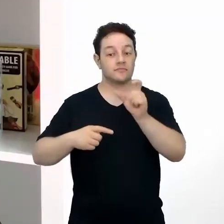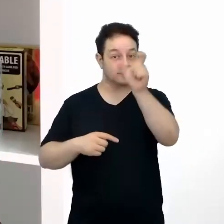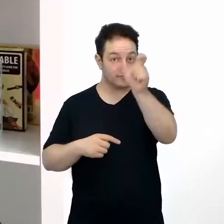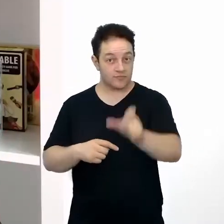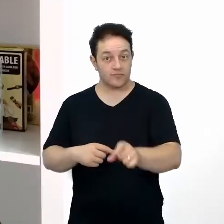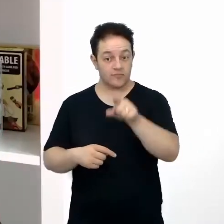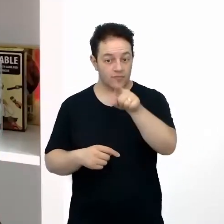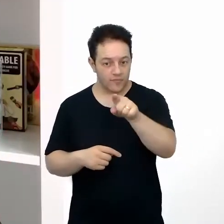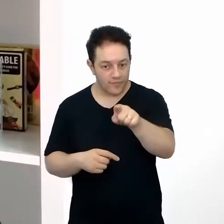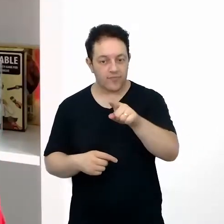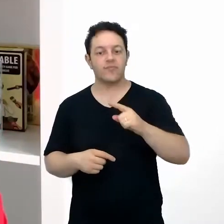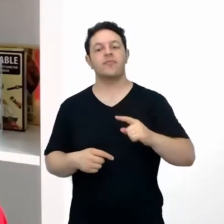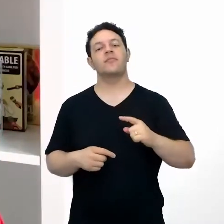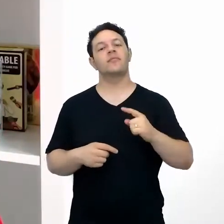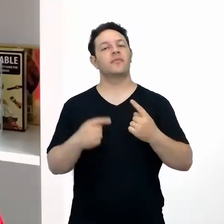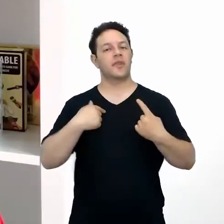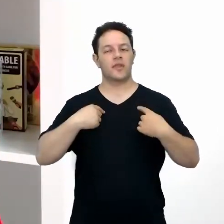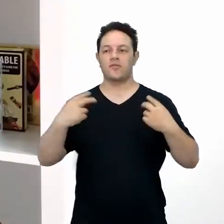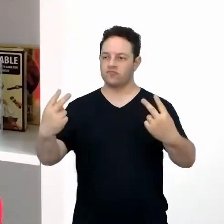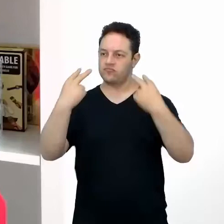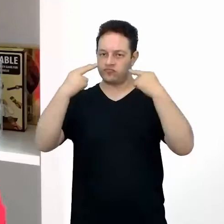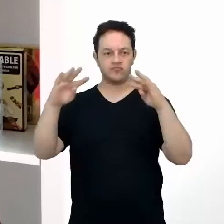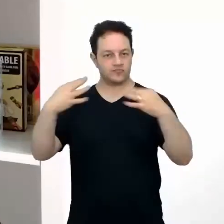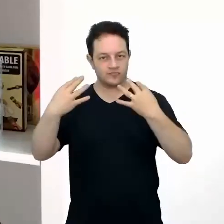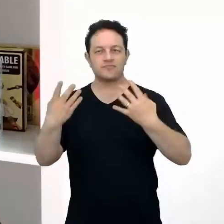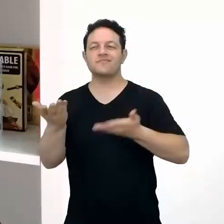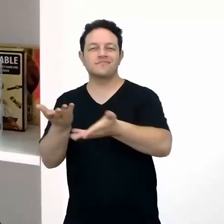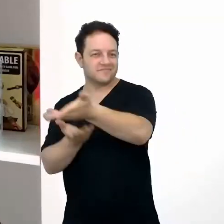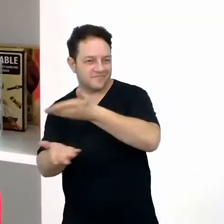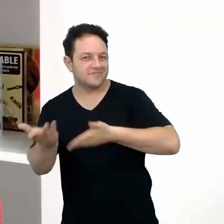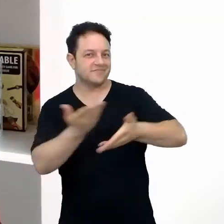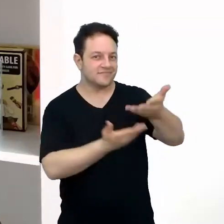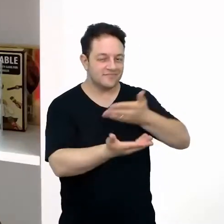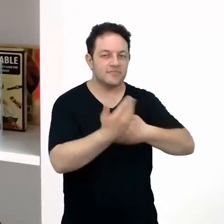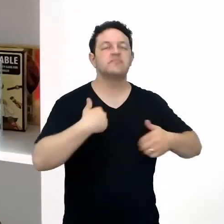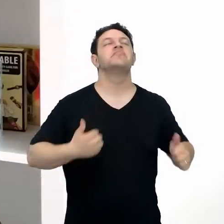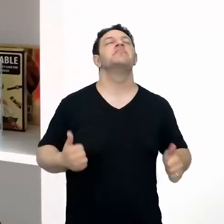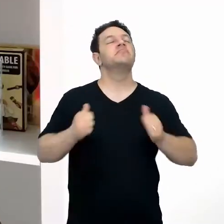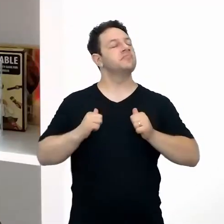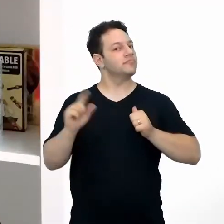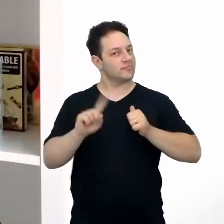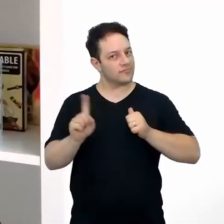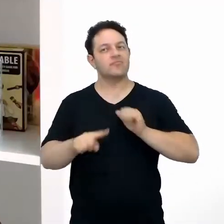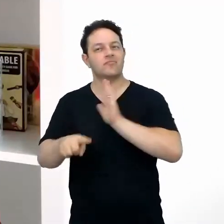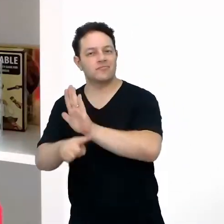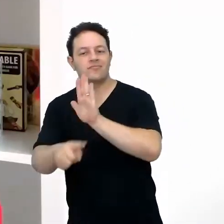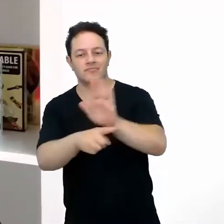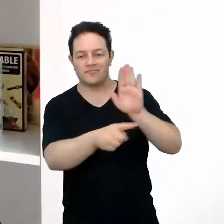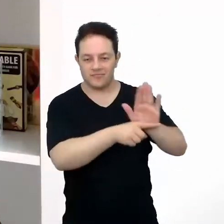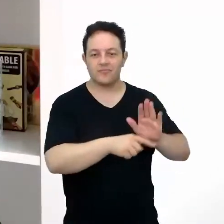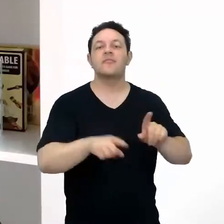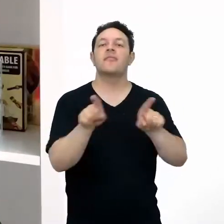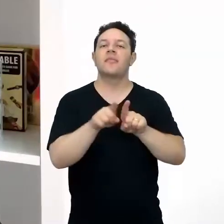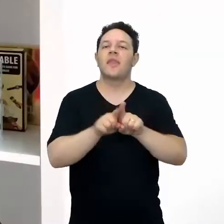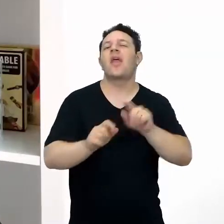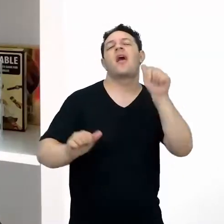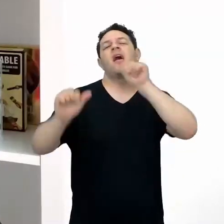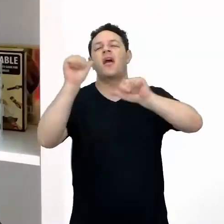você aparecer, se relacionar e contribuir. Aniversariantes do mês, happy hour,